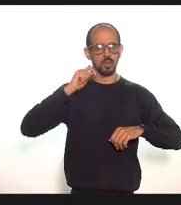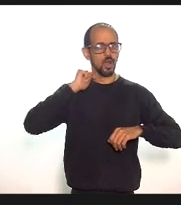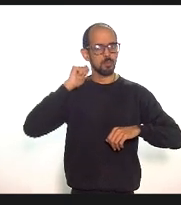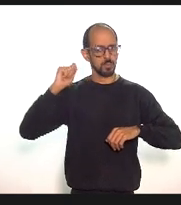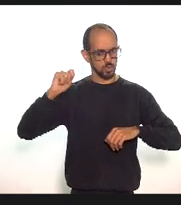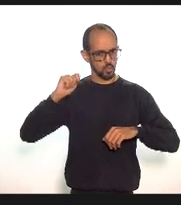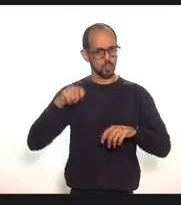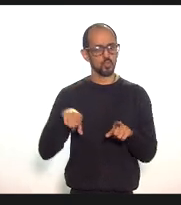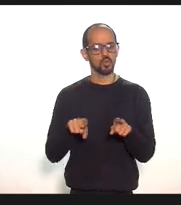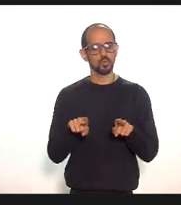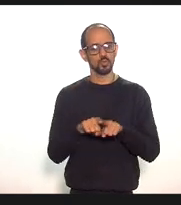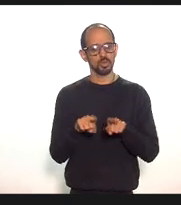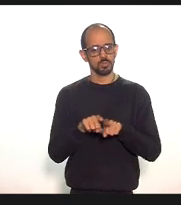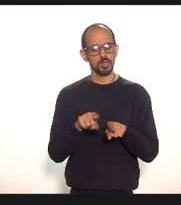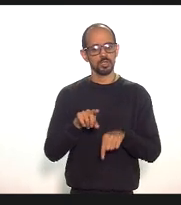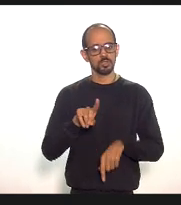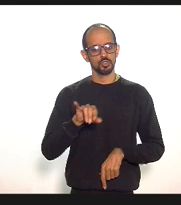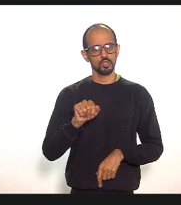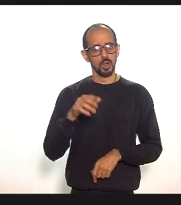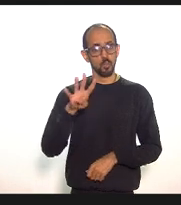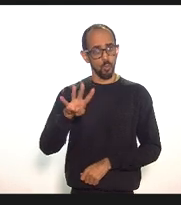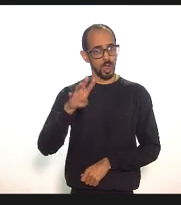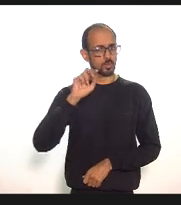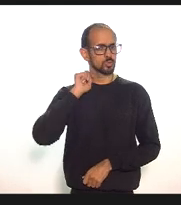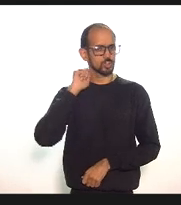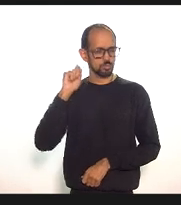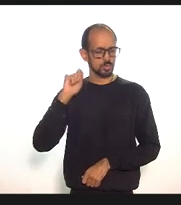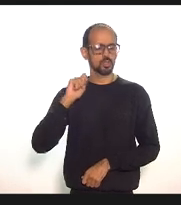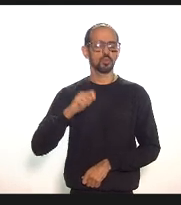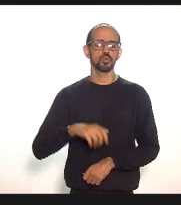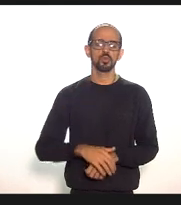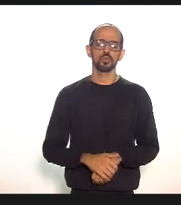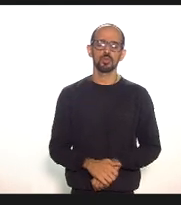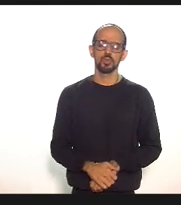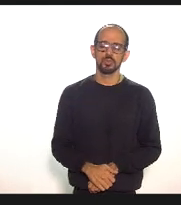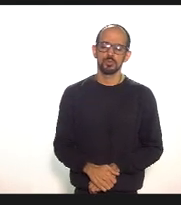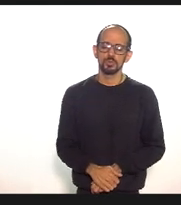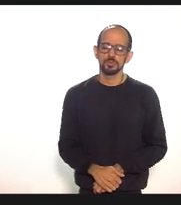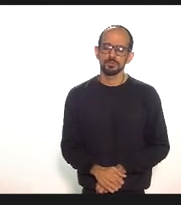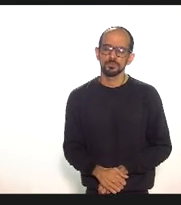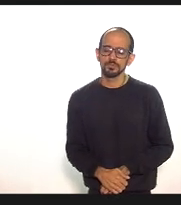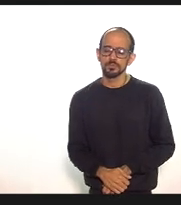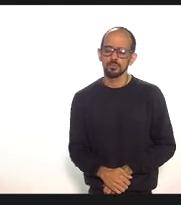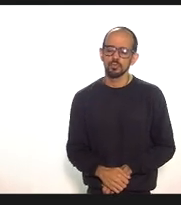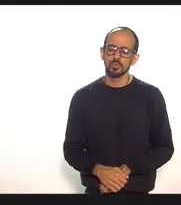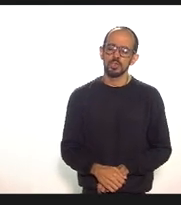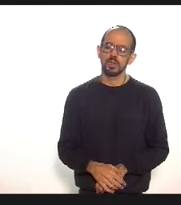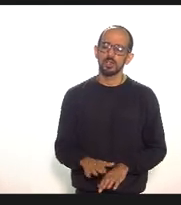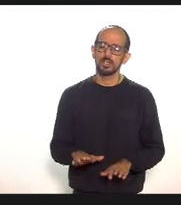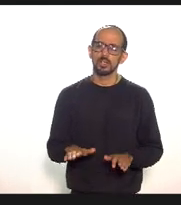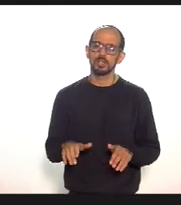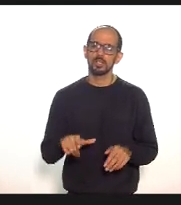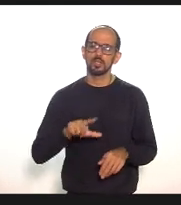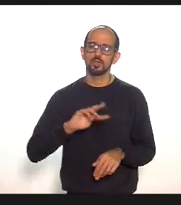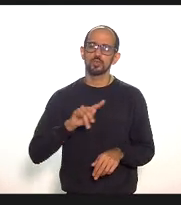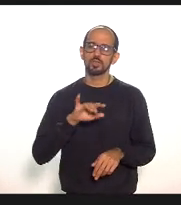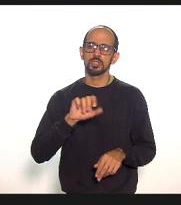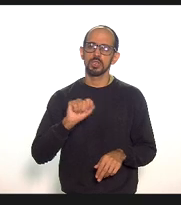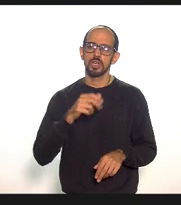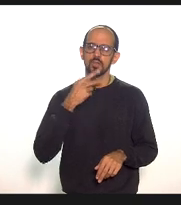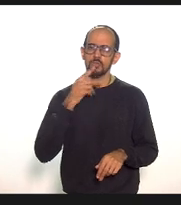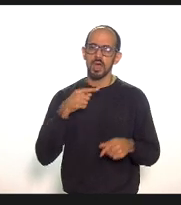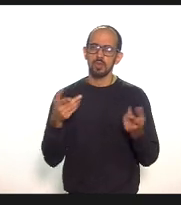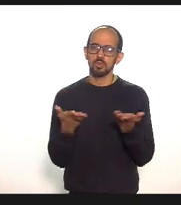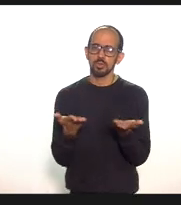a importância do dia 4 de abril, do dia 1º de abril. E eu trago, deputada Lucinha, a importância da data